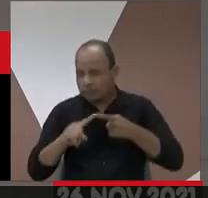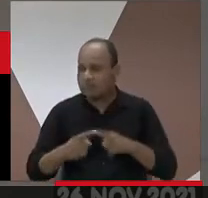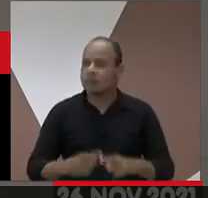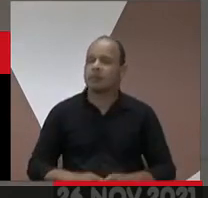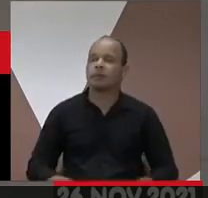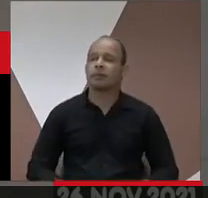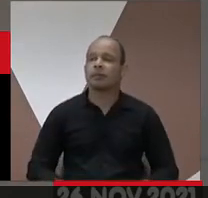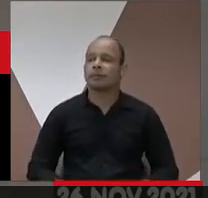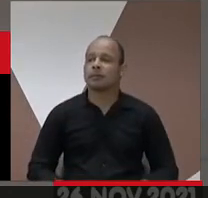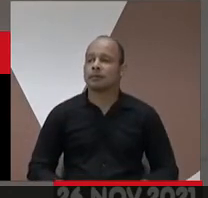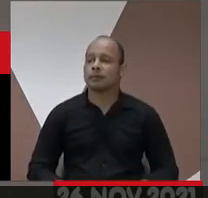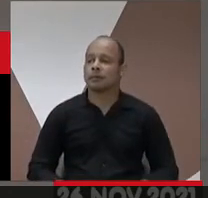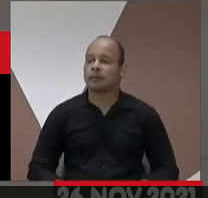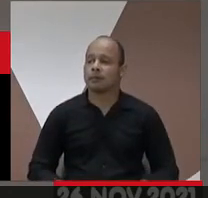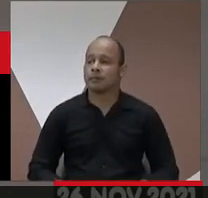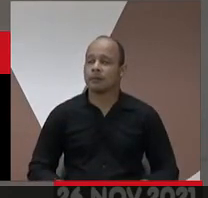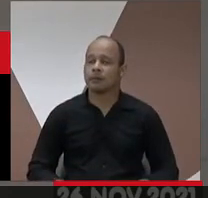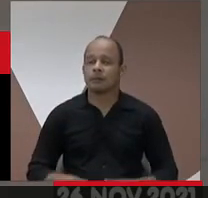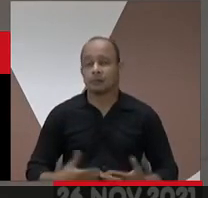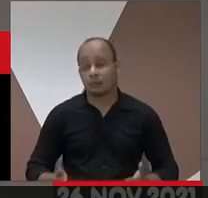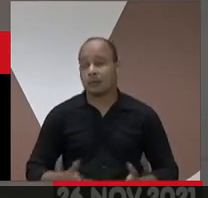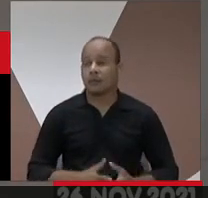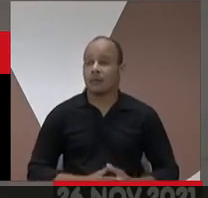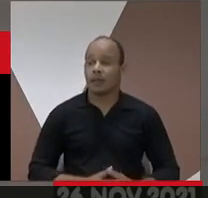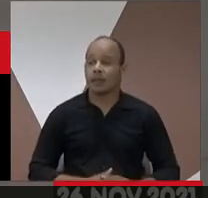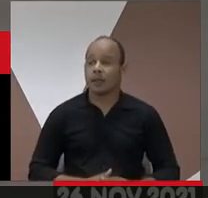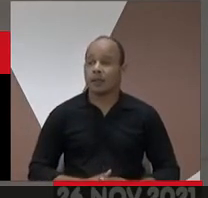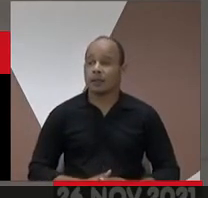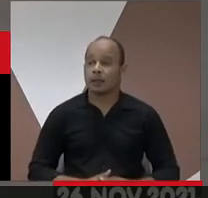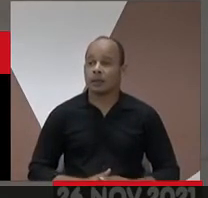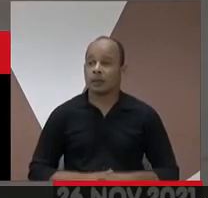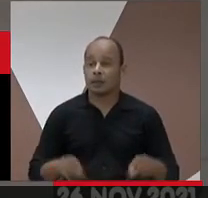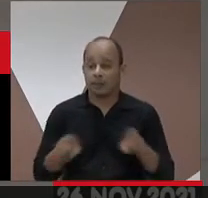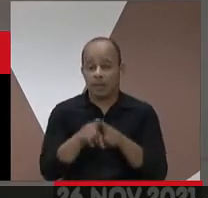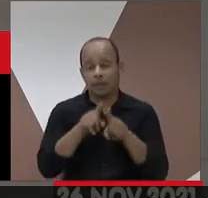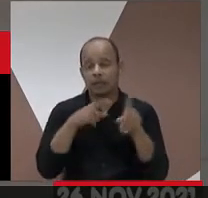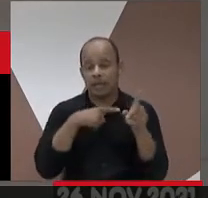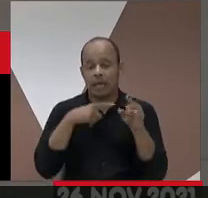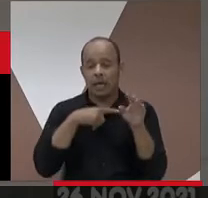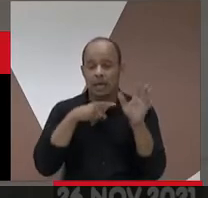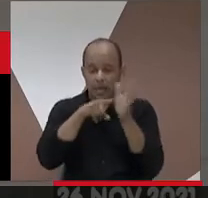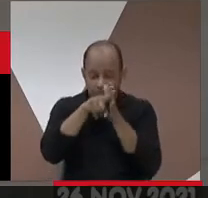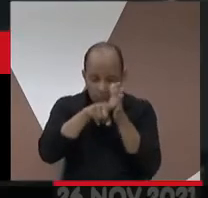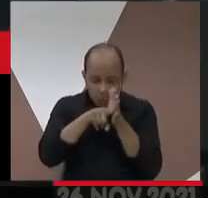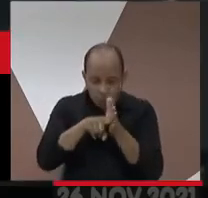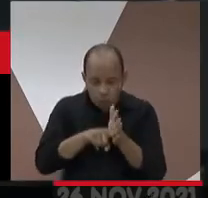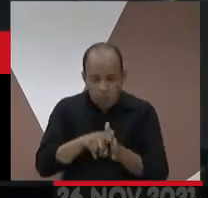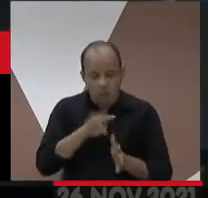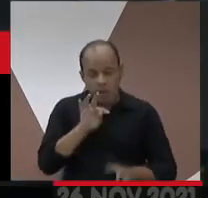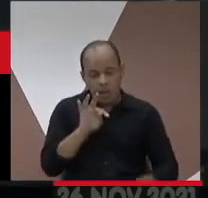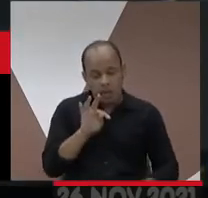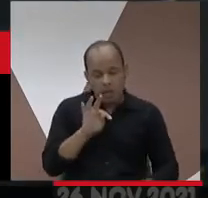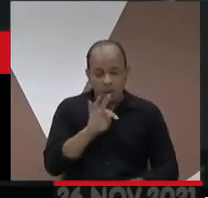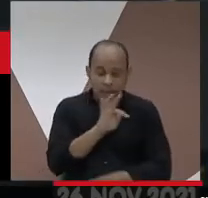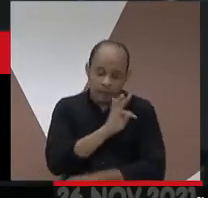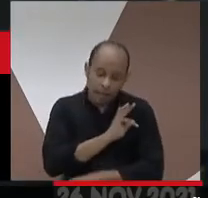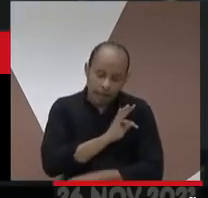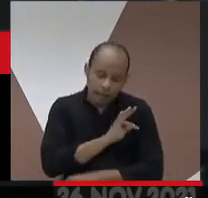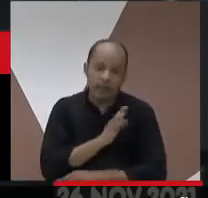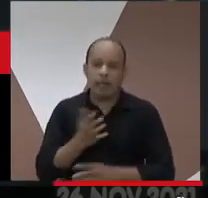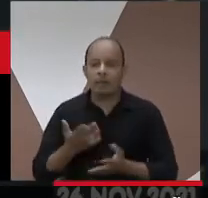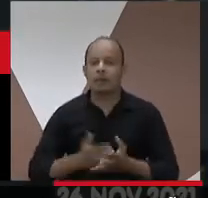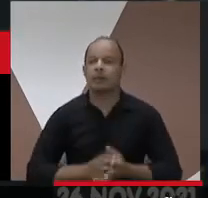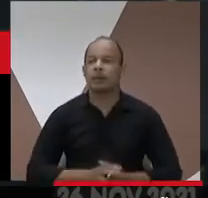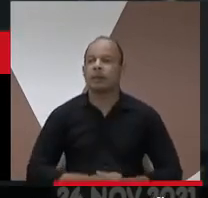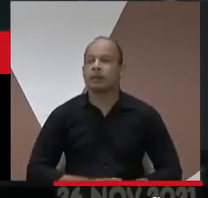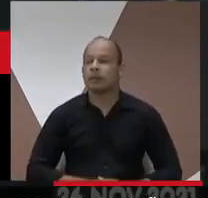e acompanhada também por uma consultoria técnica. Não... Você vê, no último momento,